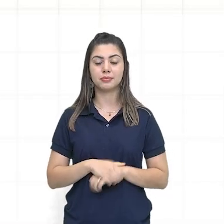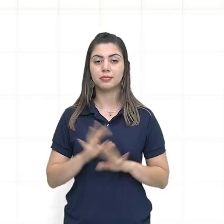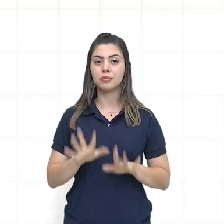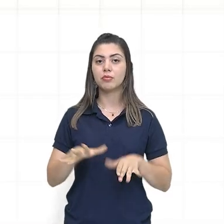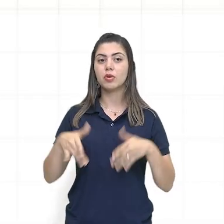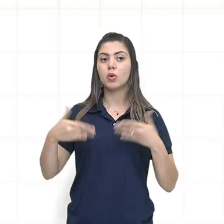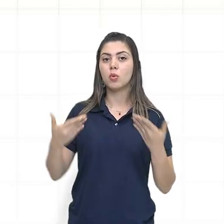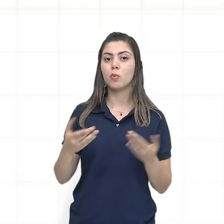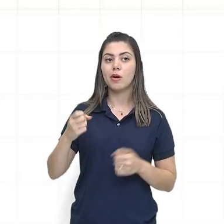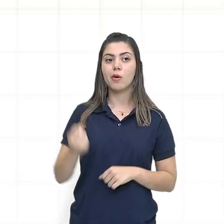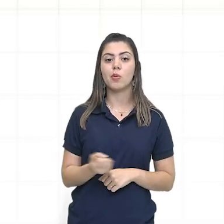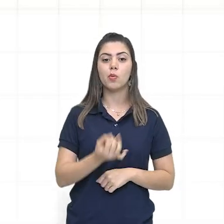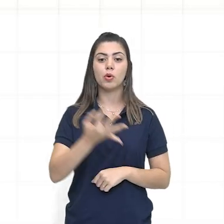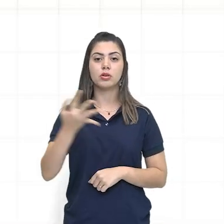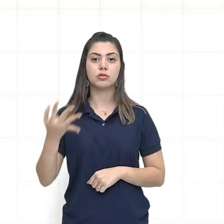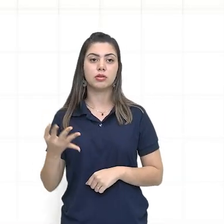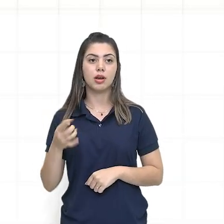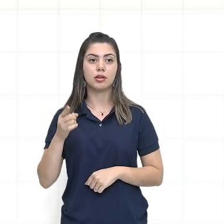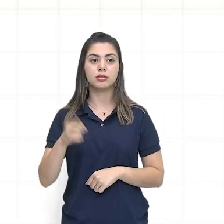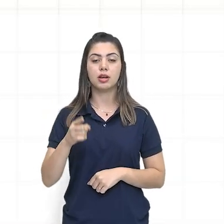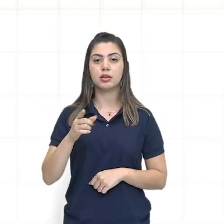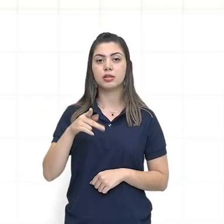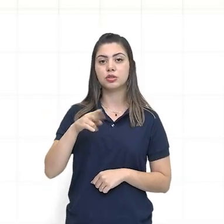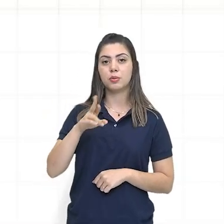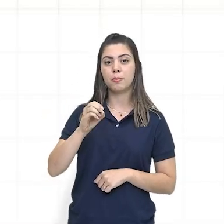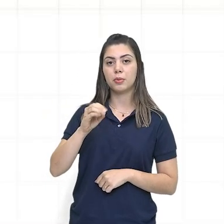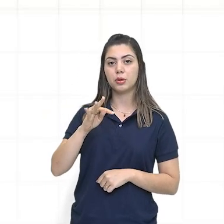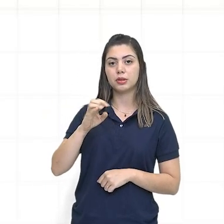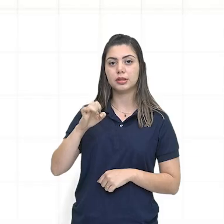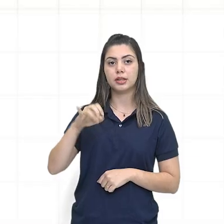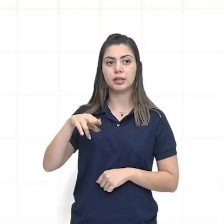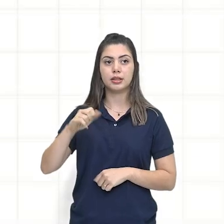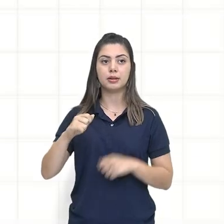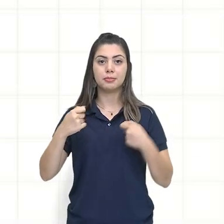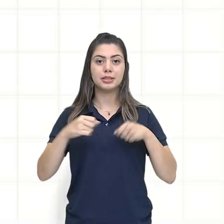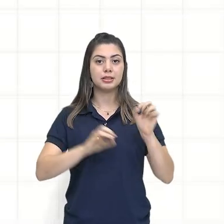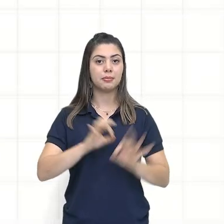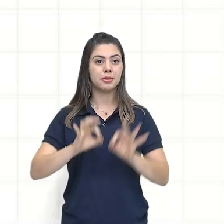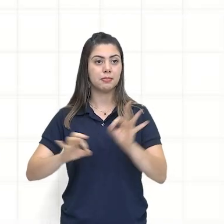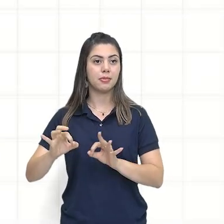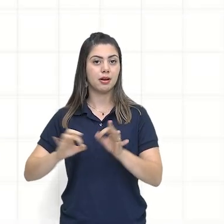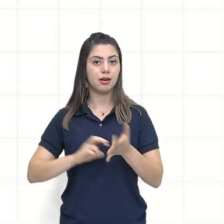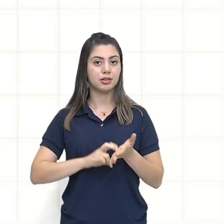Qual a quantidade de proteína que deverá ser preparada no turno matutino?